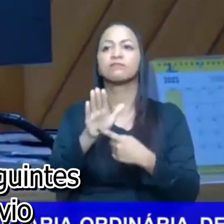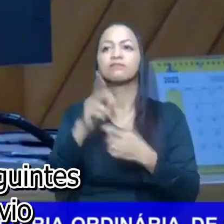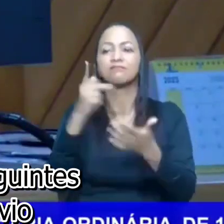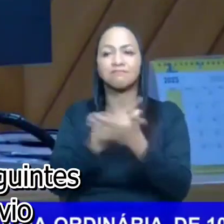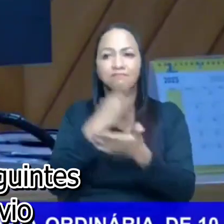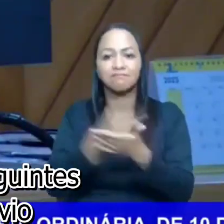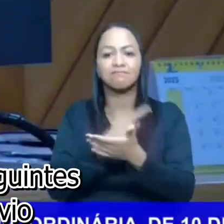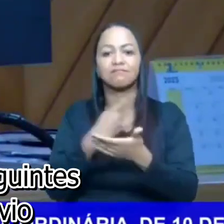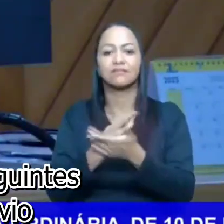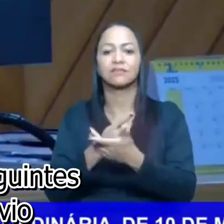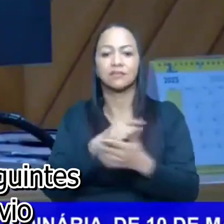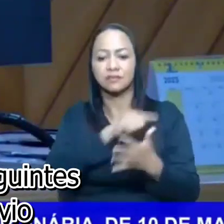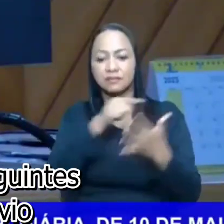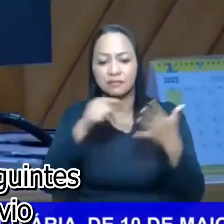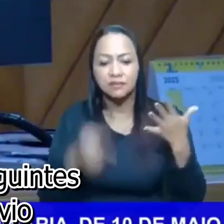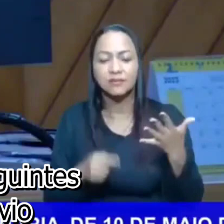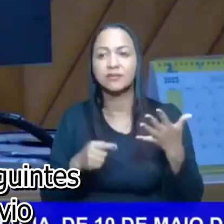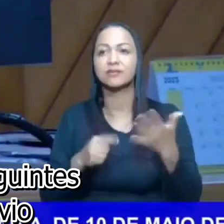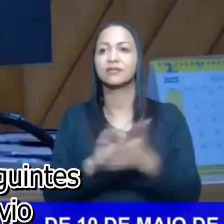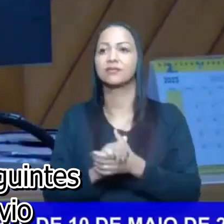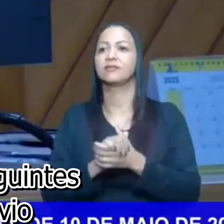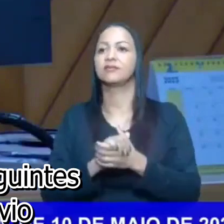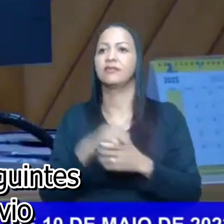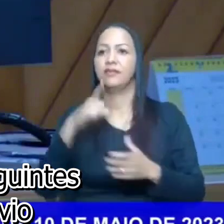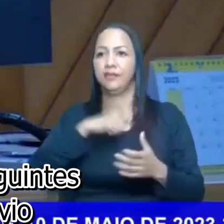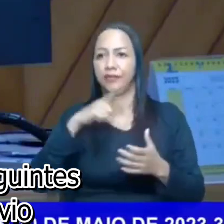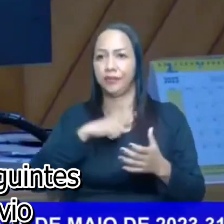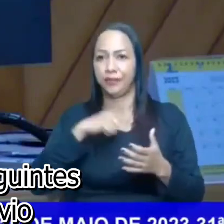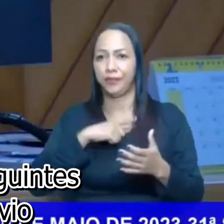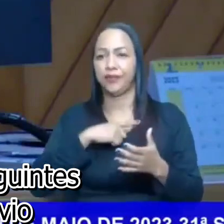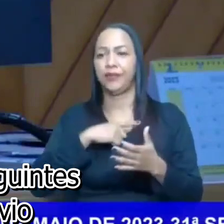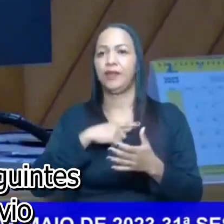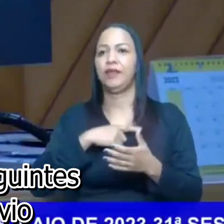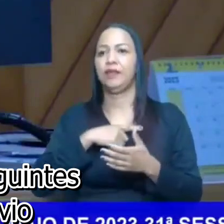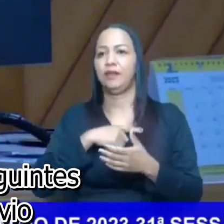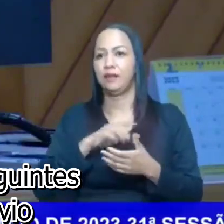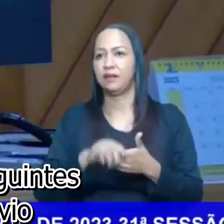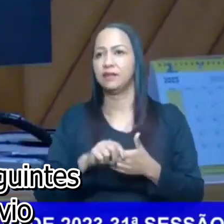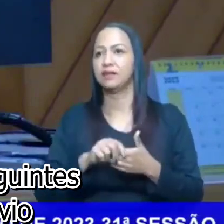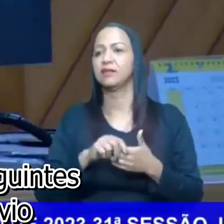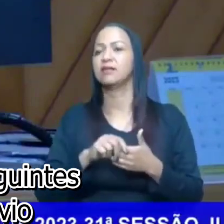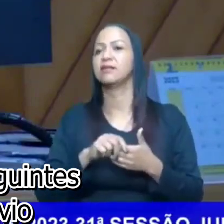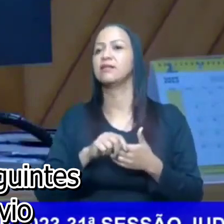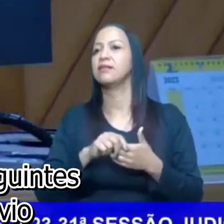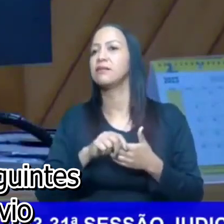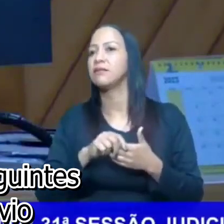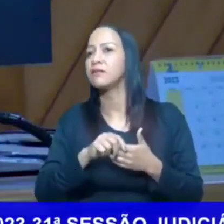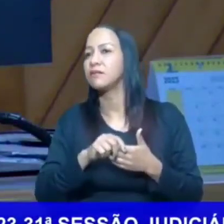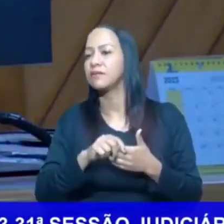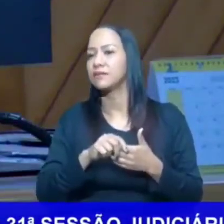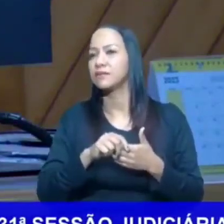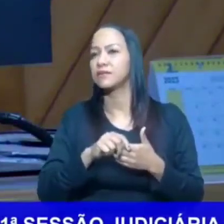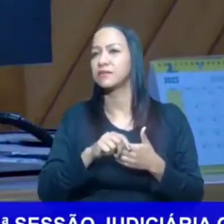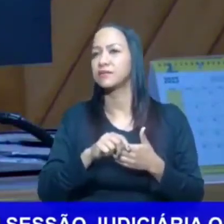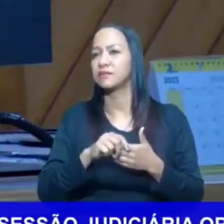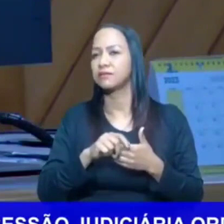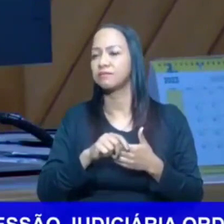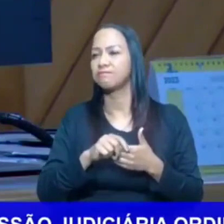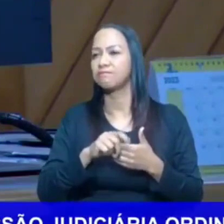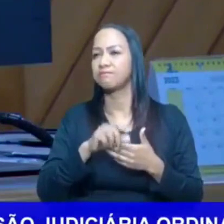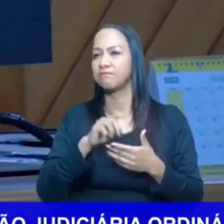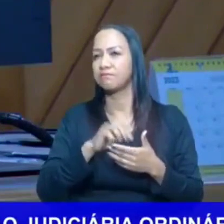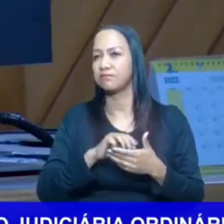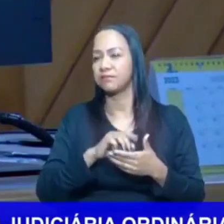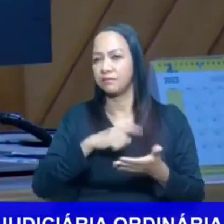falhas identificadas, remanesceram as seguintes irregularidades: intempestividade no envio